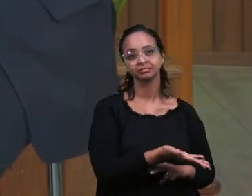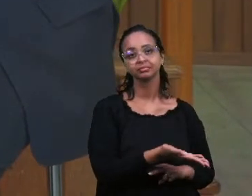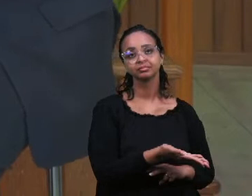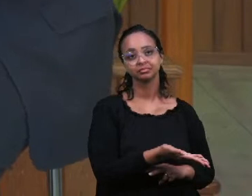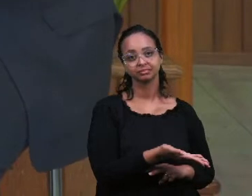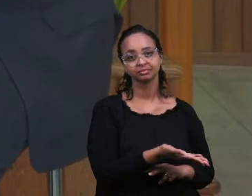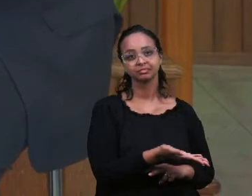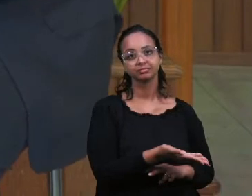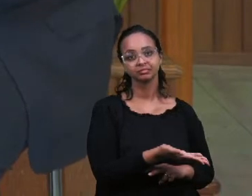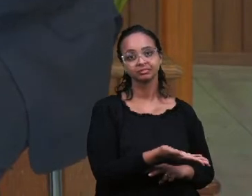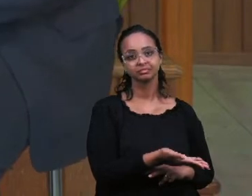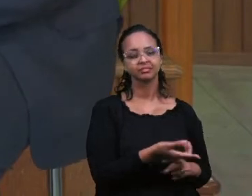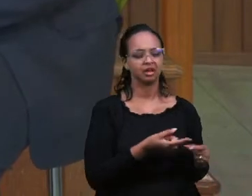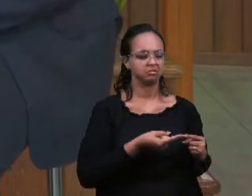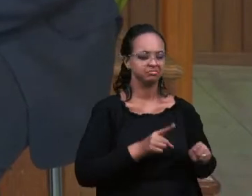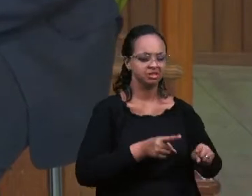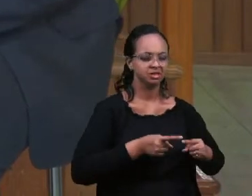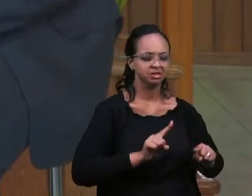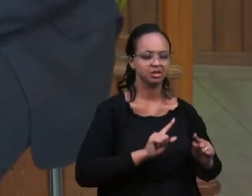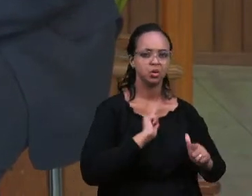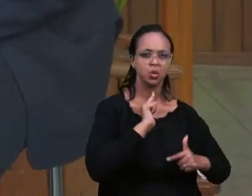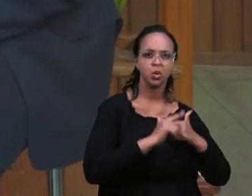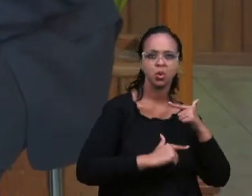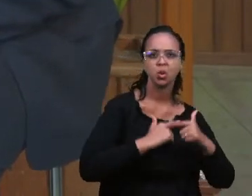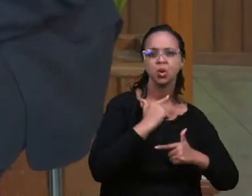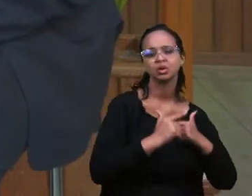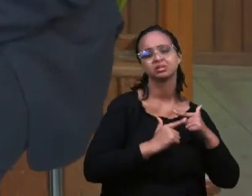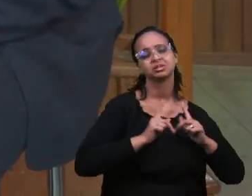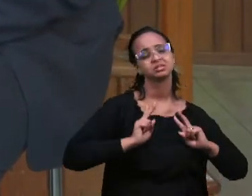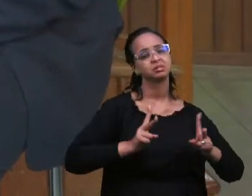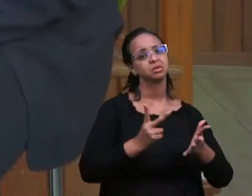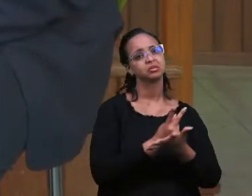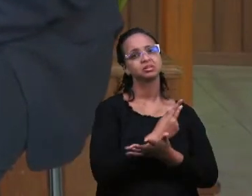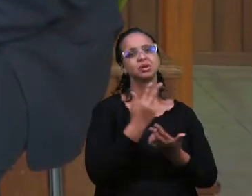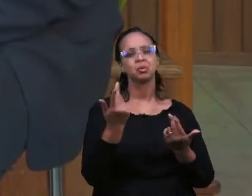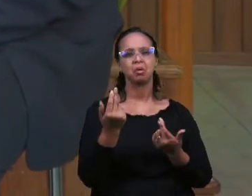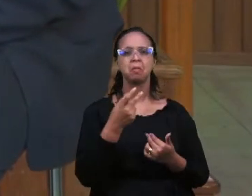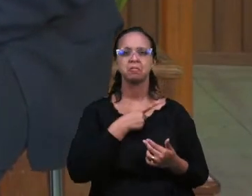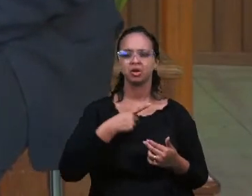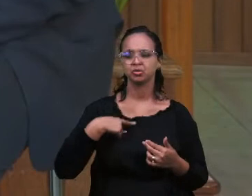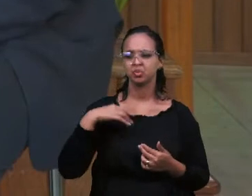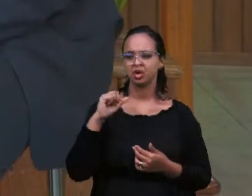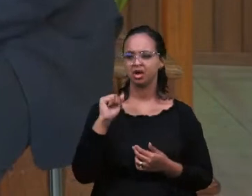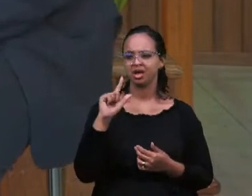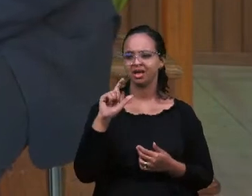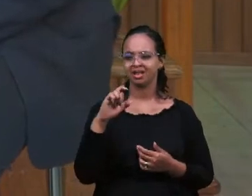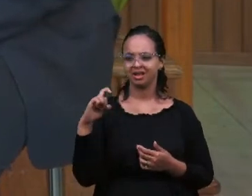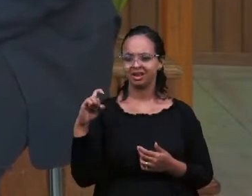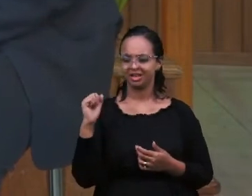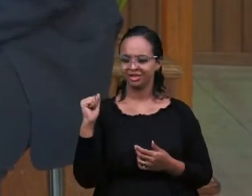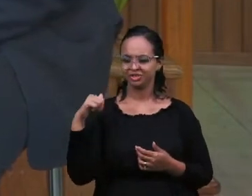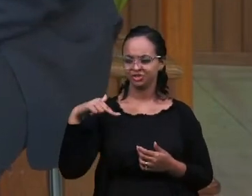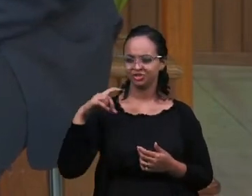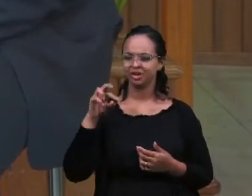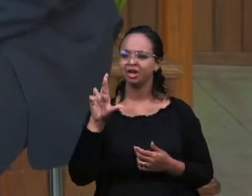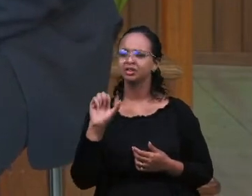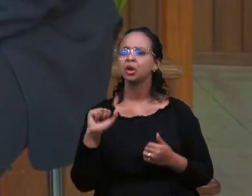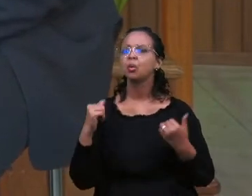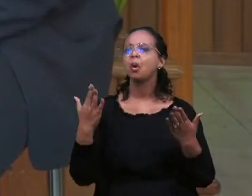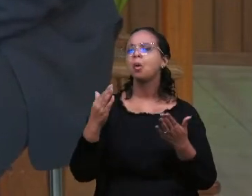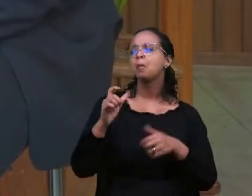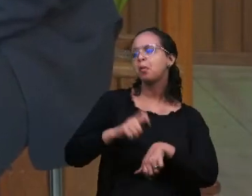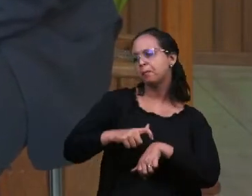a perseguição, a luta sempre existiu. Até o pastor Alexandre falou aqui em uma das aulas. Sim. Quando é que é o momento bom para criar nossos